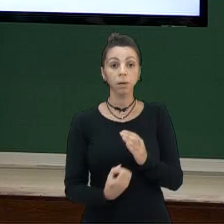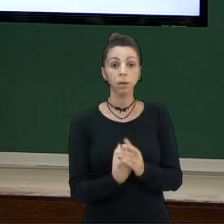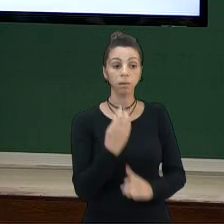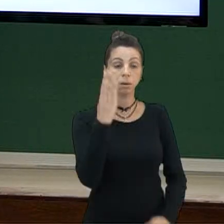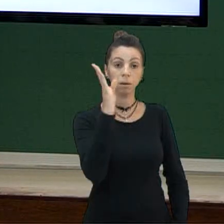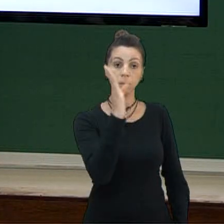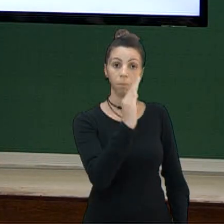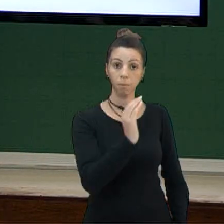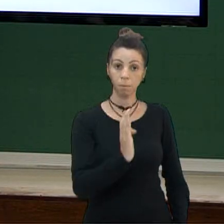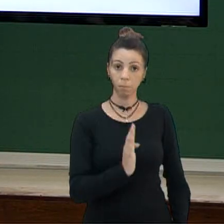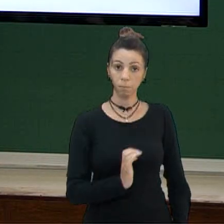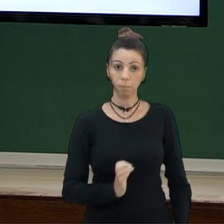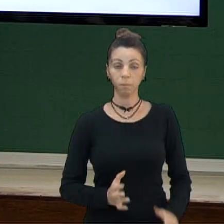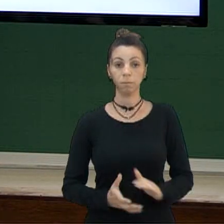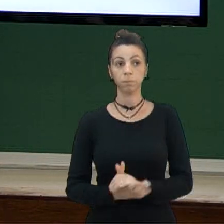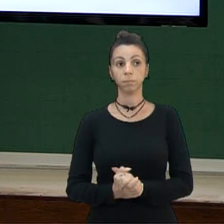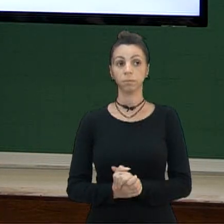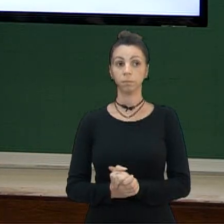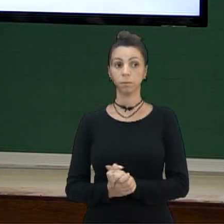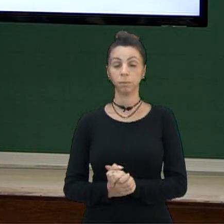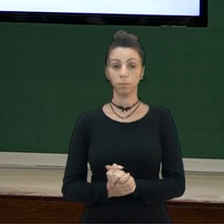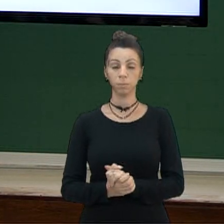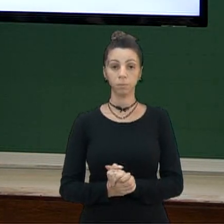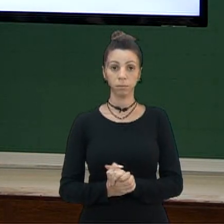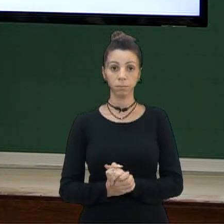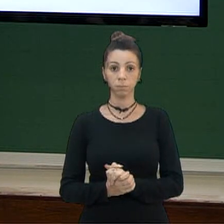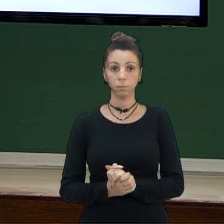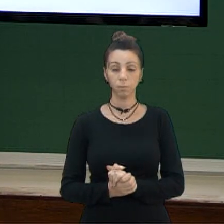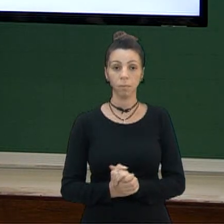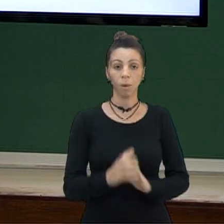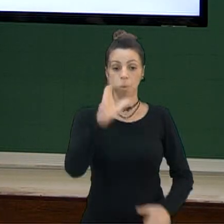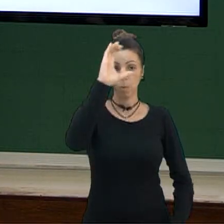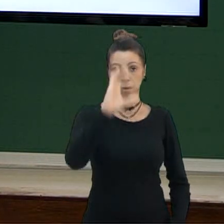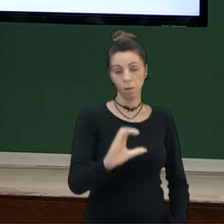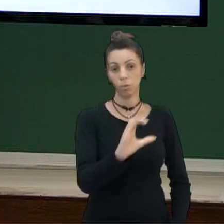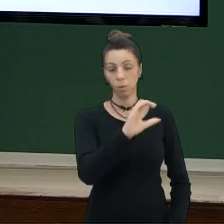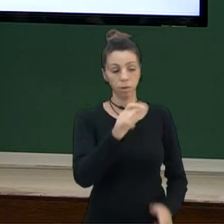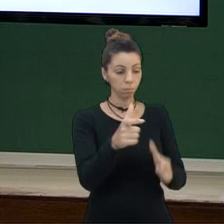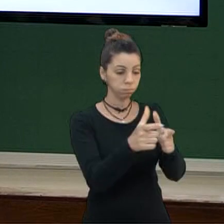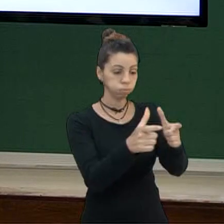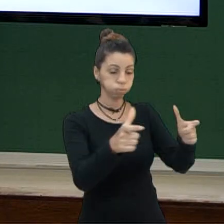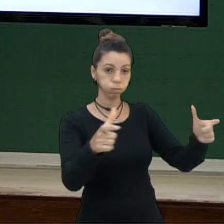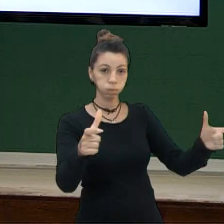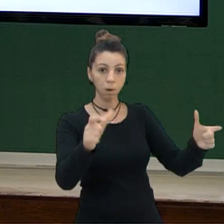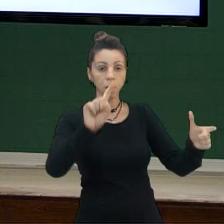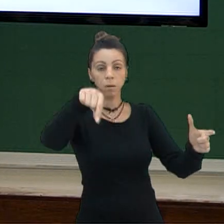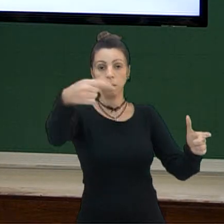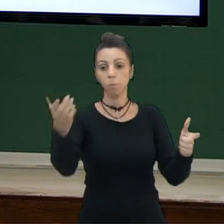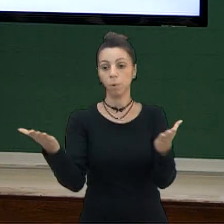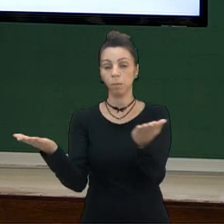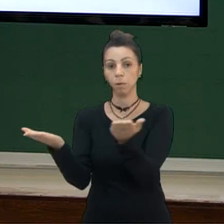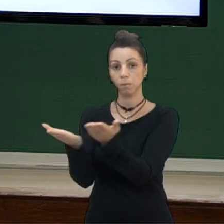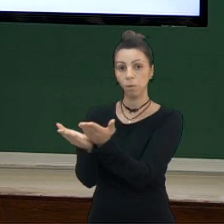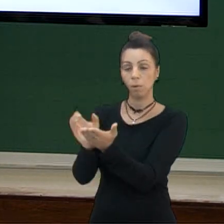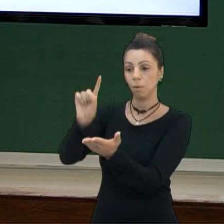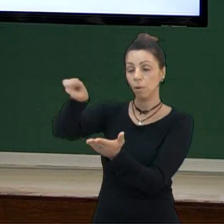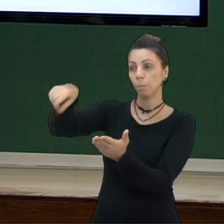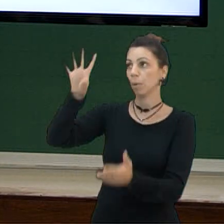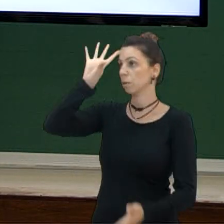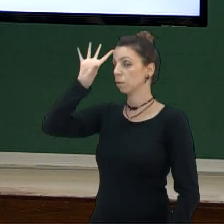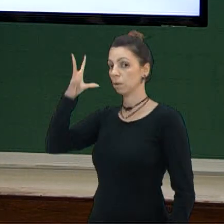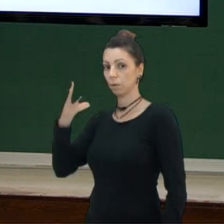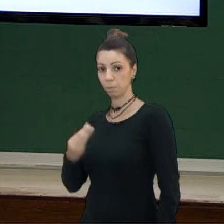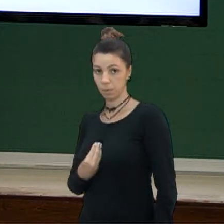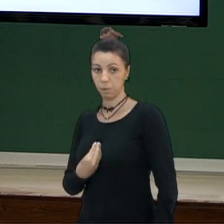sempre via, né, católicos em sua grande maioria, depois evangélicos e depois espíritas. E aí